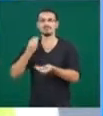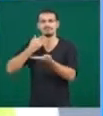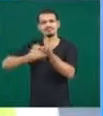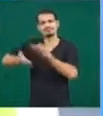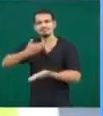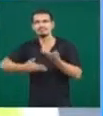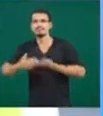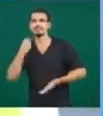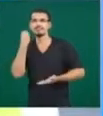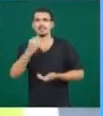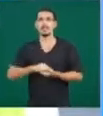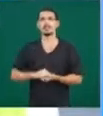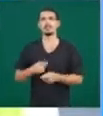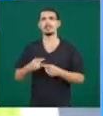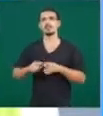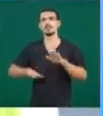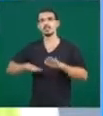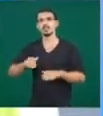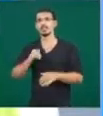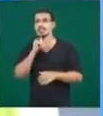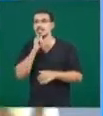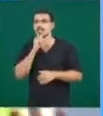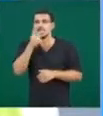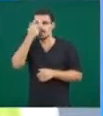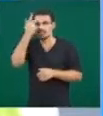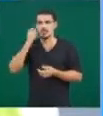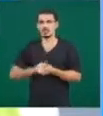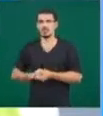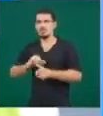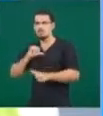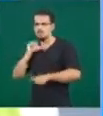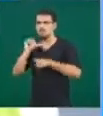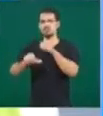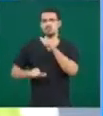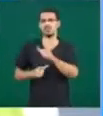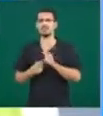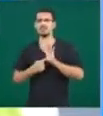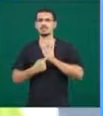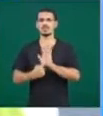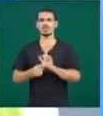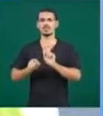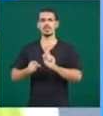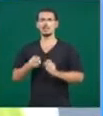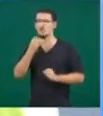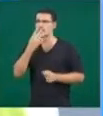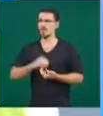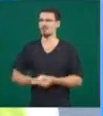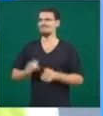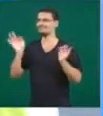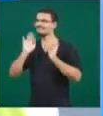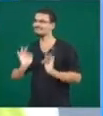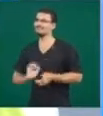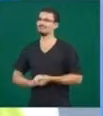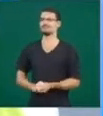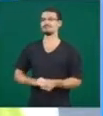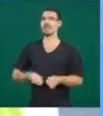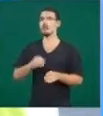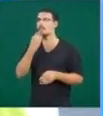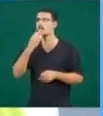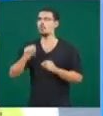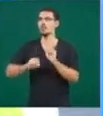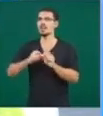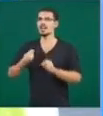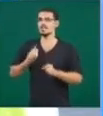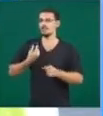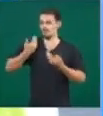Inclusive. E vai ter paciente lá que mudou e que vai provar para todo mundo que é muito bom ser feliz. Que é muito bom a gente viver para a